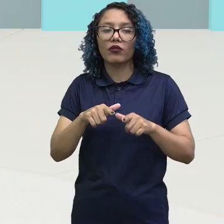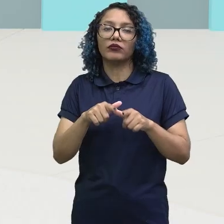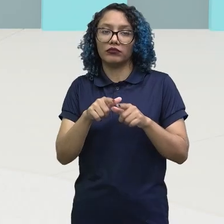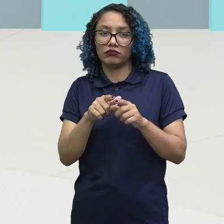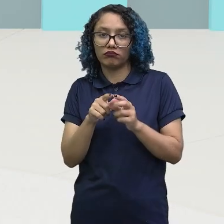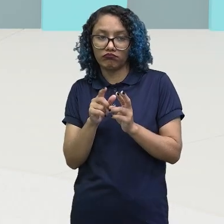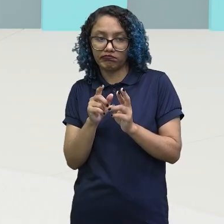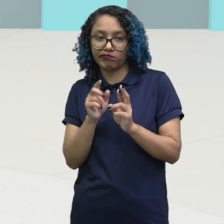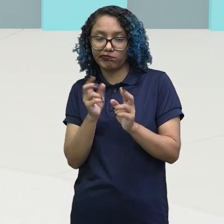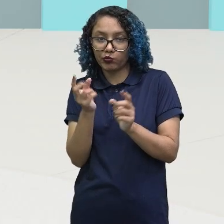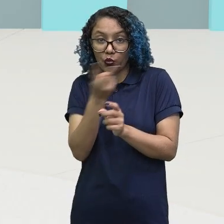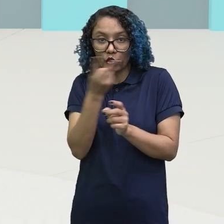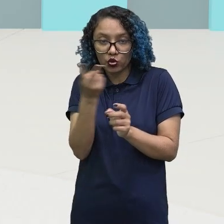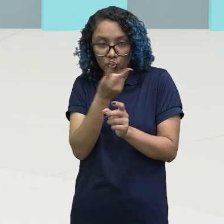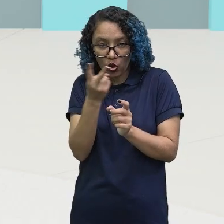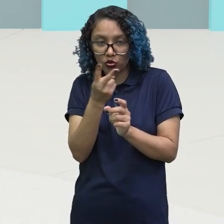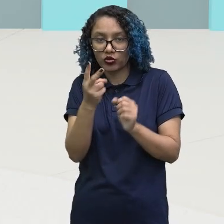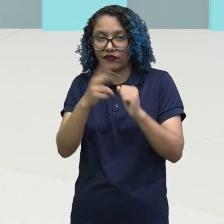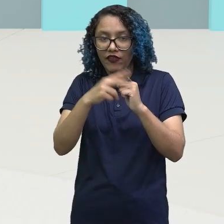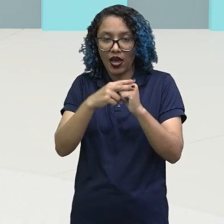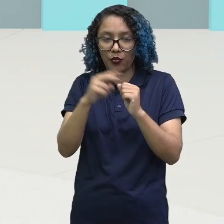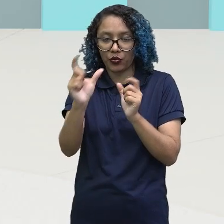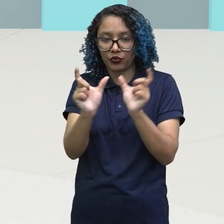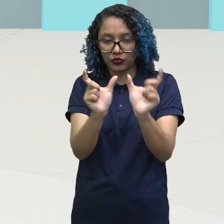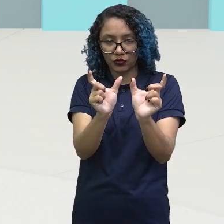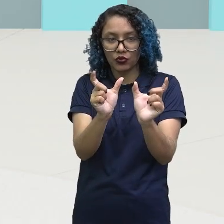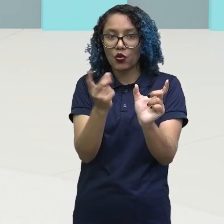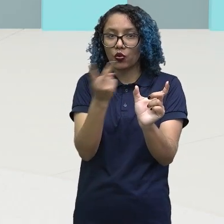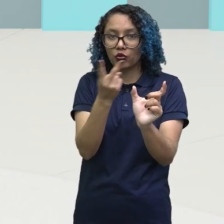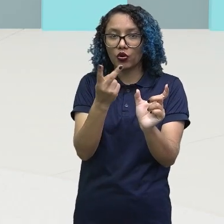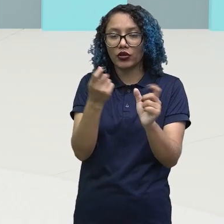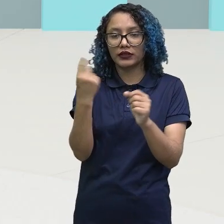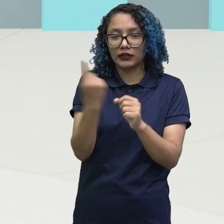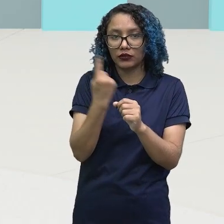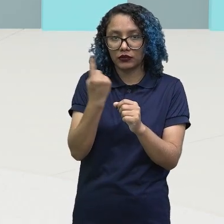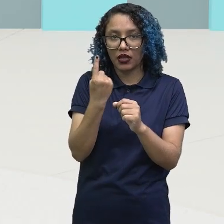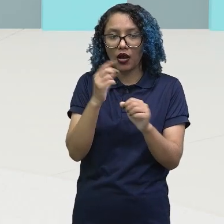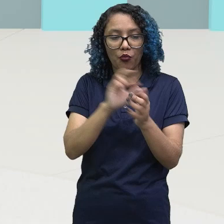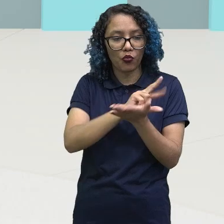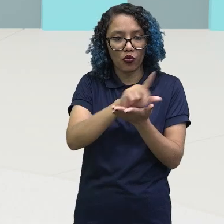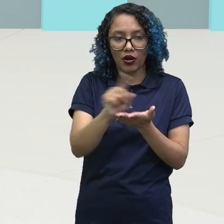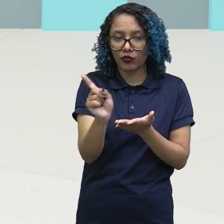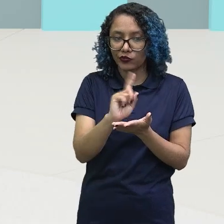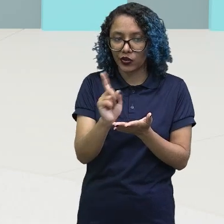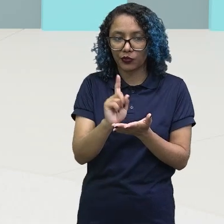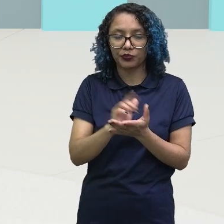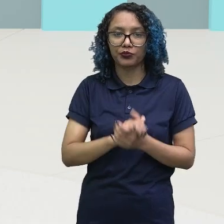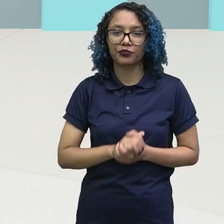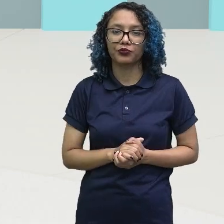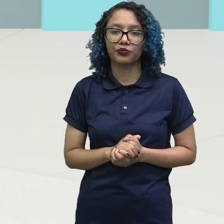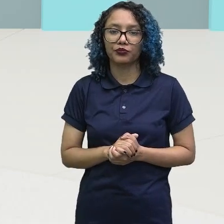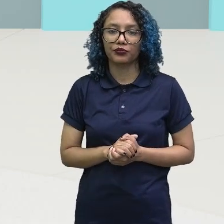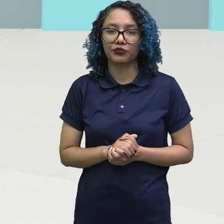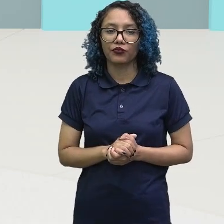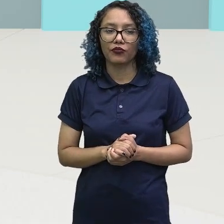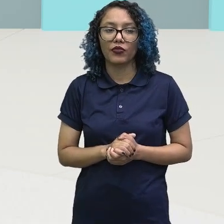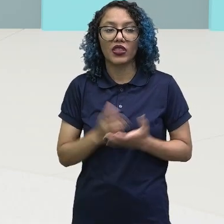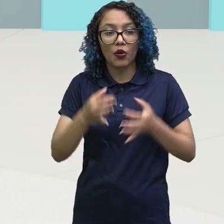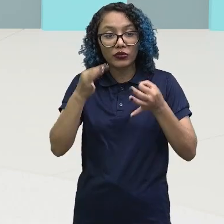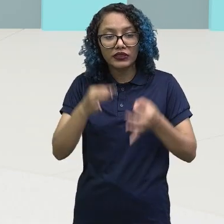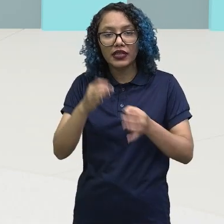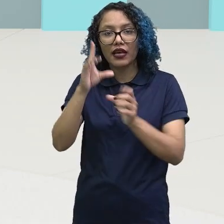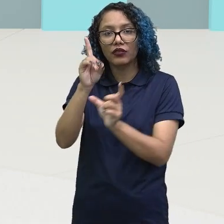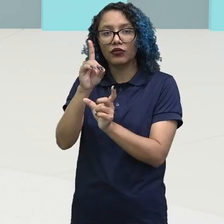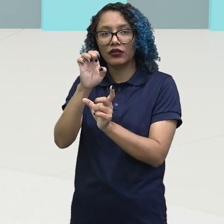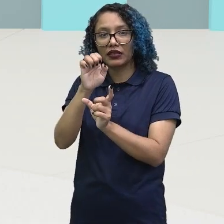dois no singular, eles não vão para o plural, tá? Deve haver muitas pessoas na fila. Então, devem haver muitas pessoas na fila,